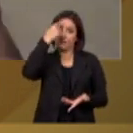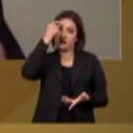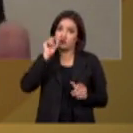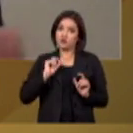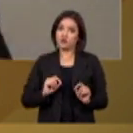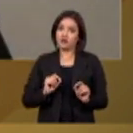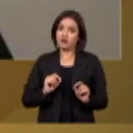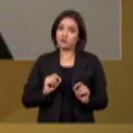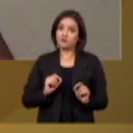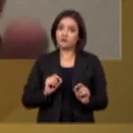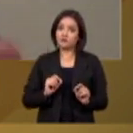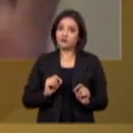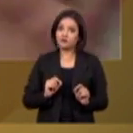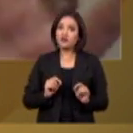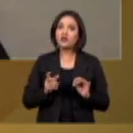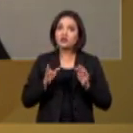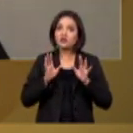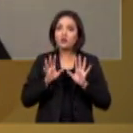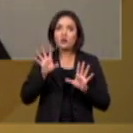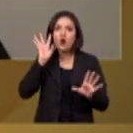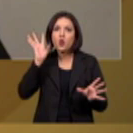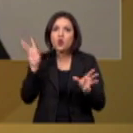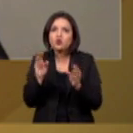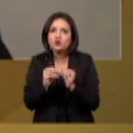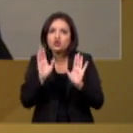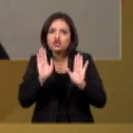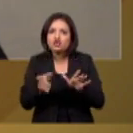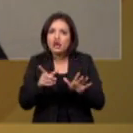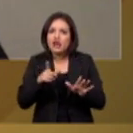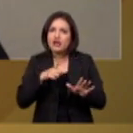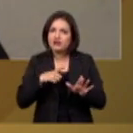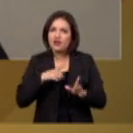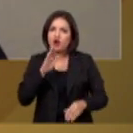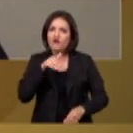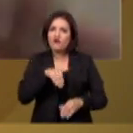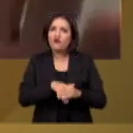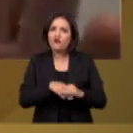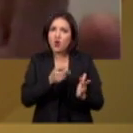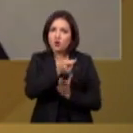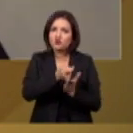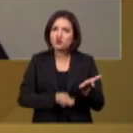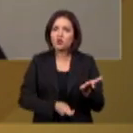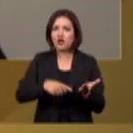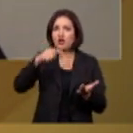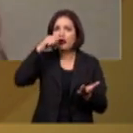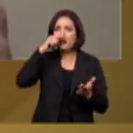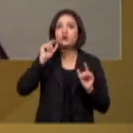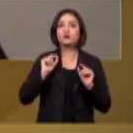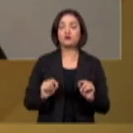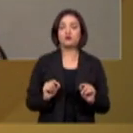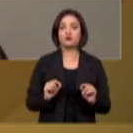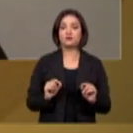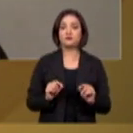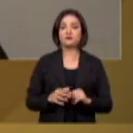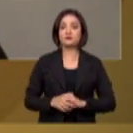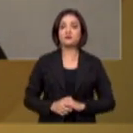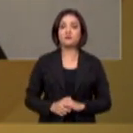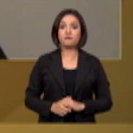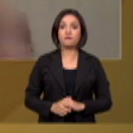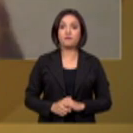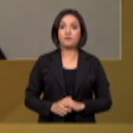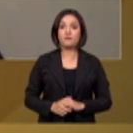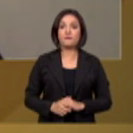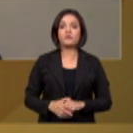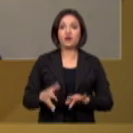uma conclusão que está entre estação melhor juízo no voto do eminente relator é esta que não é